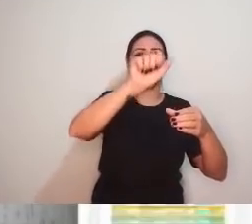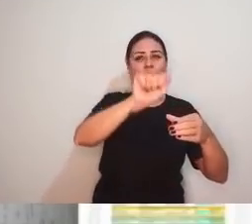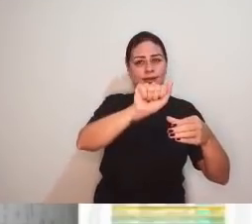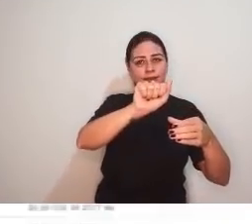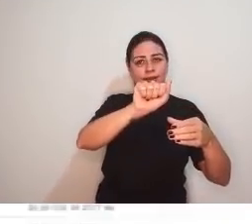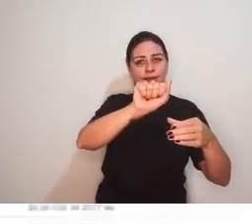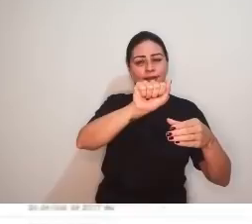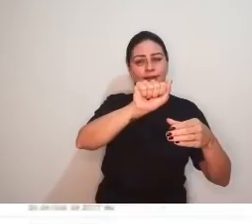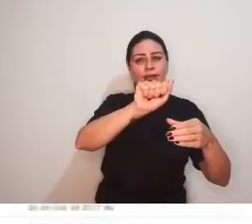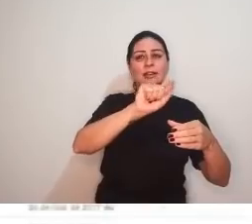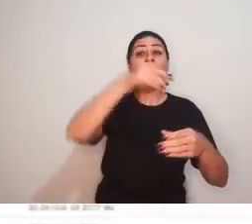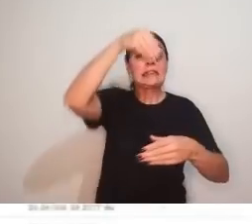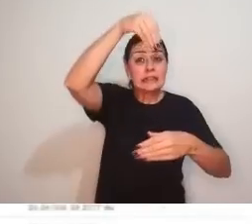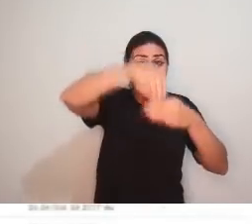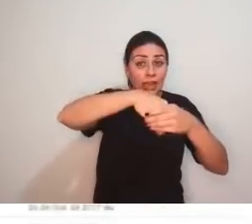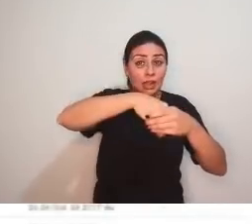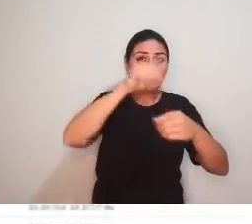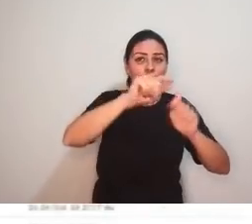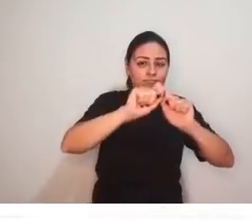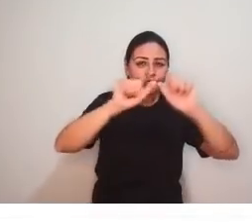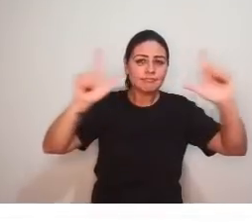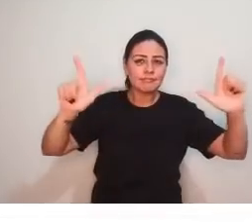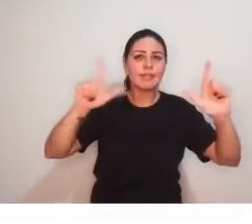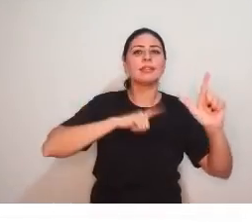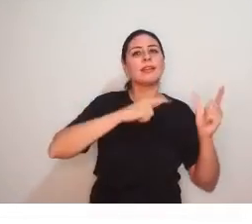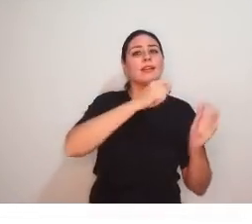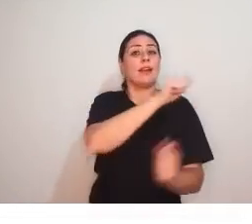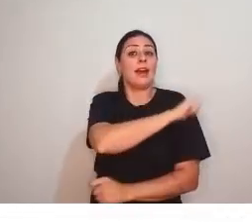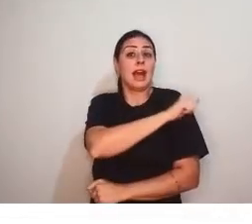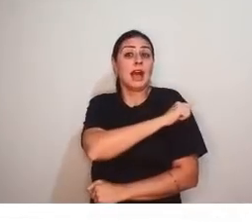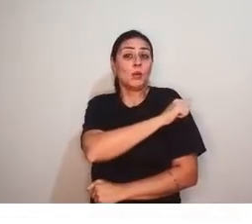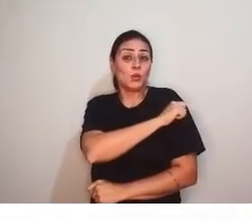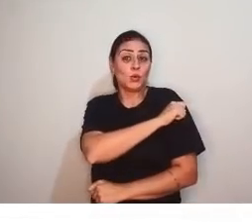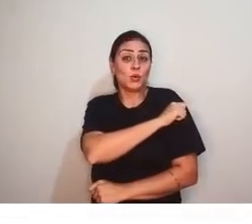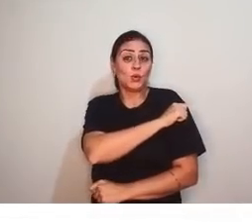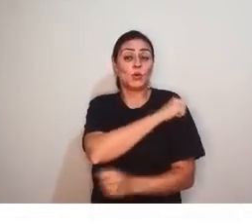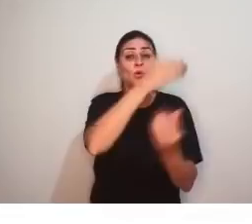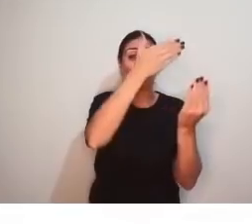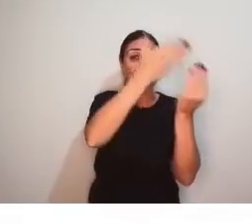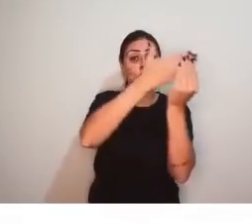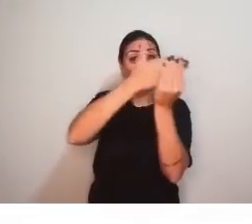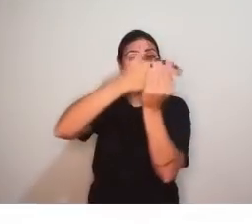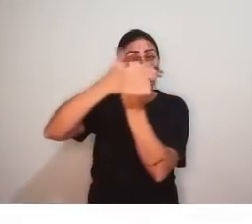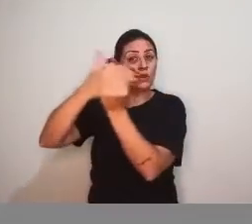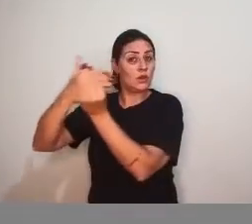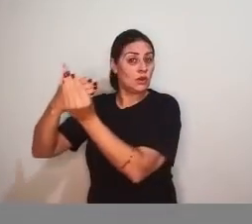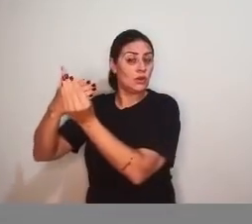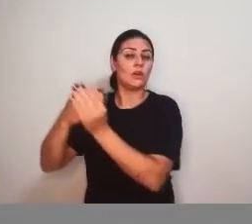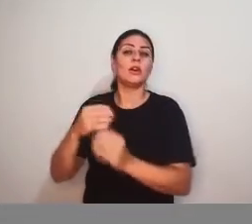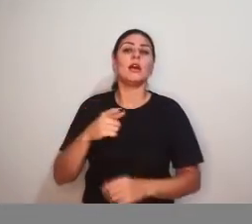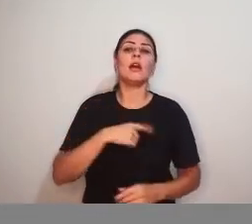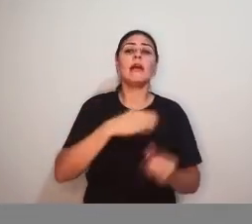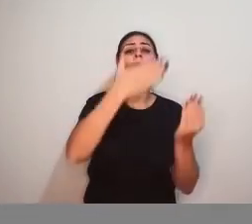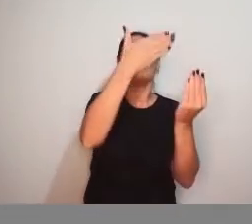criou a turma 2A, aí está aqui a turma 2A, e aqui dentro da turma 2A você cria a pastinha dos alunos, tá? Aí você